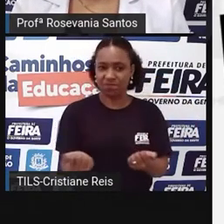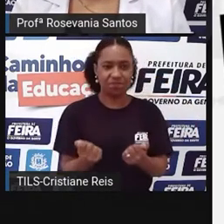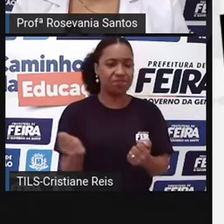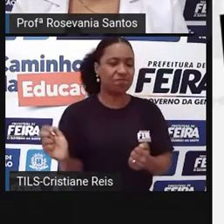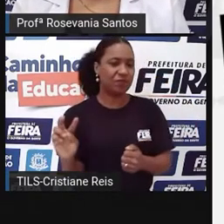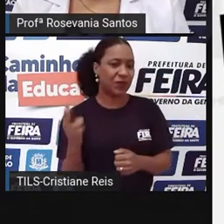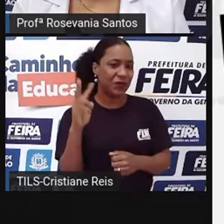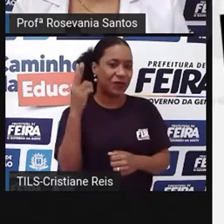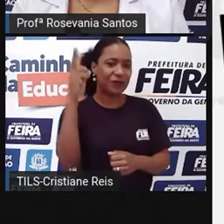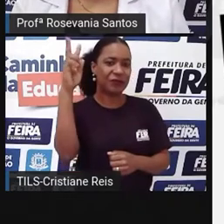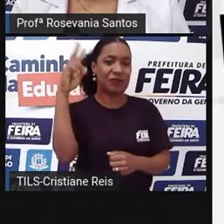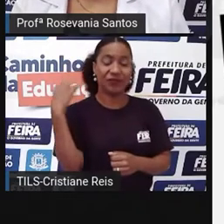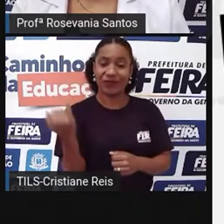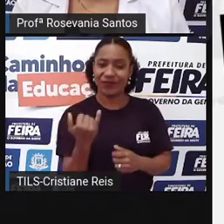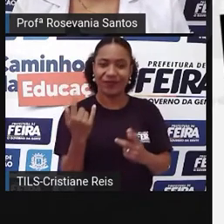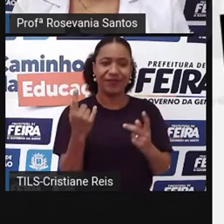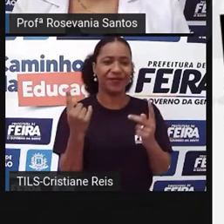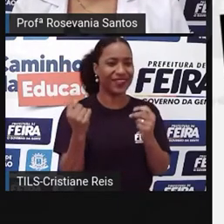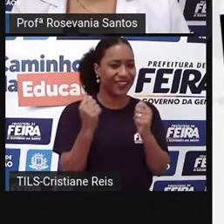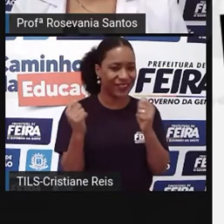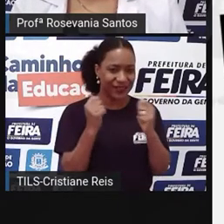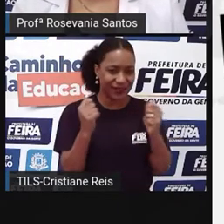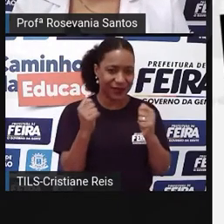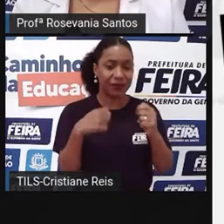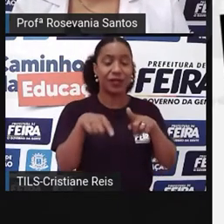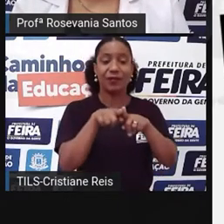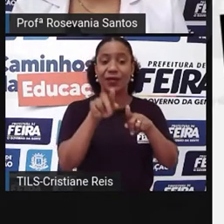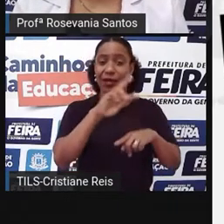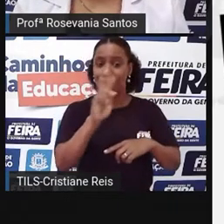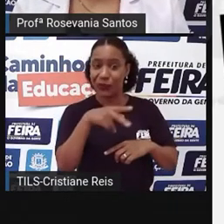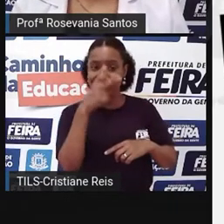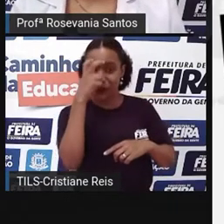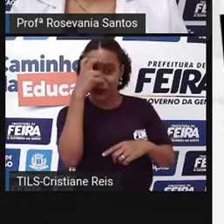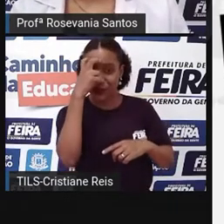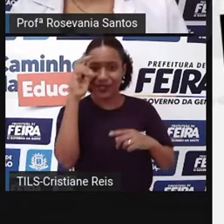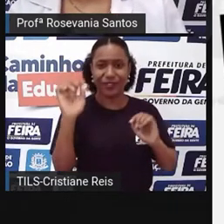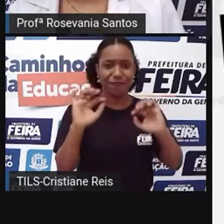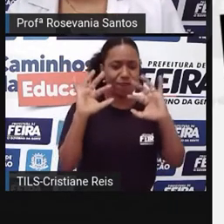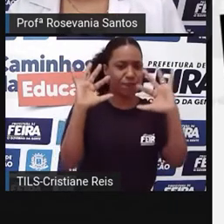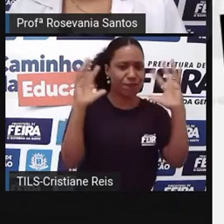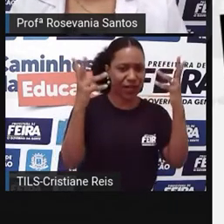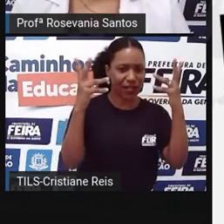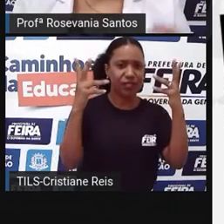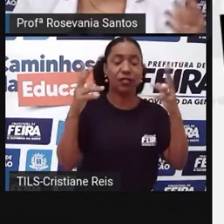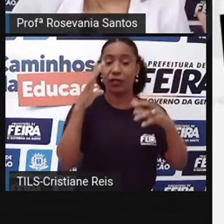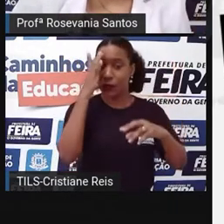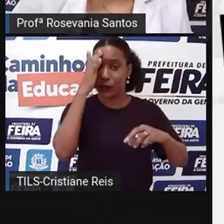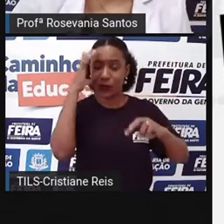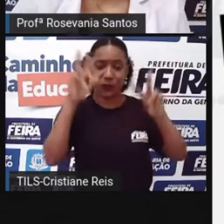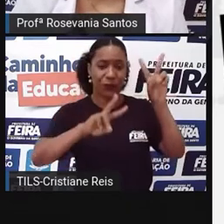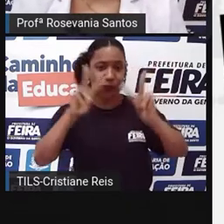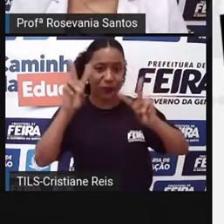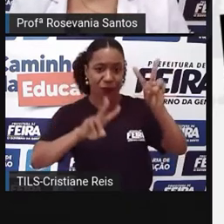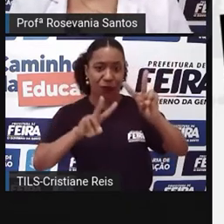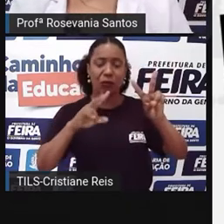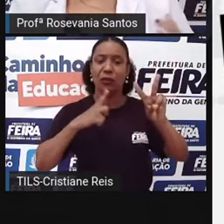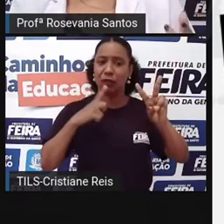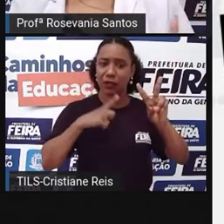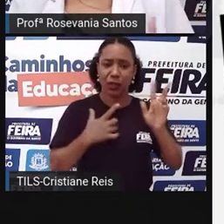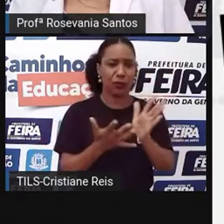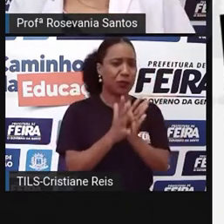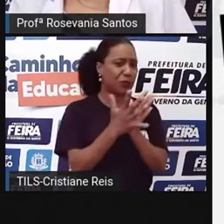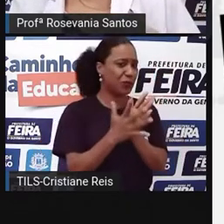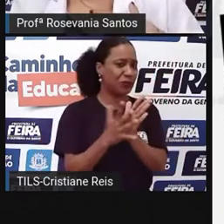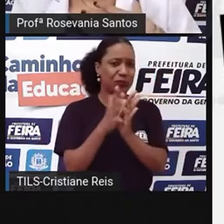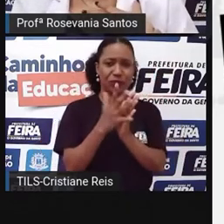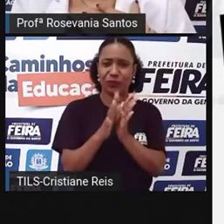riqueza econômica, mas a nossa riqueza cultural, né, representada aí nas grandes festas, principalmente o carnaval, com aquelas escolas de samba, e